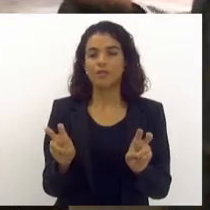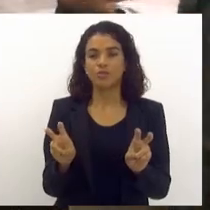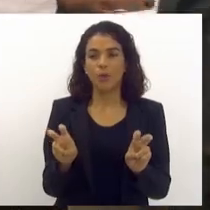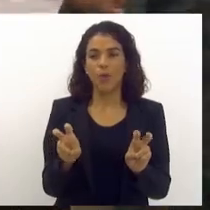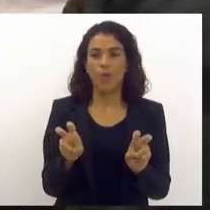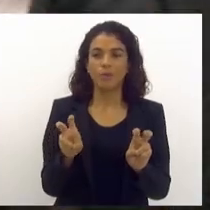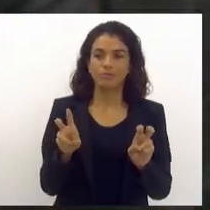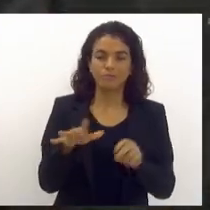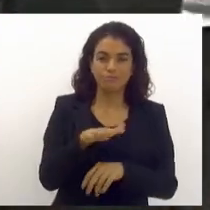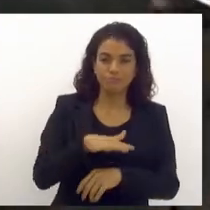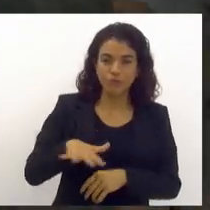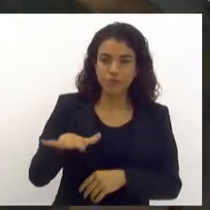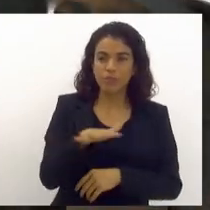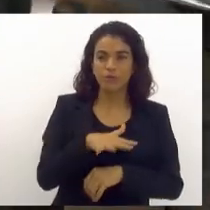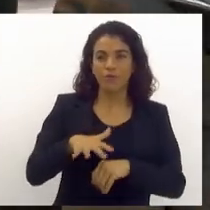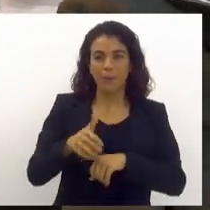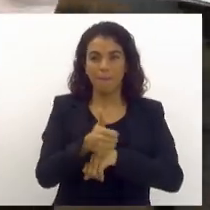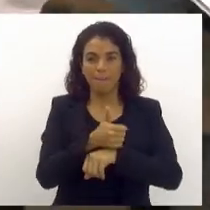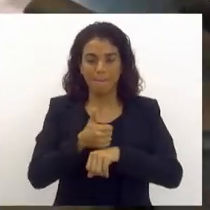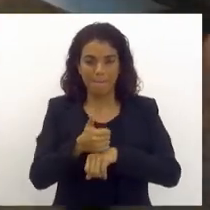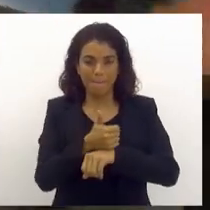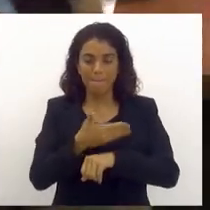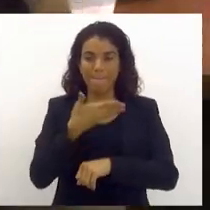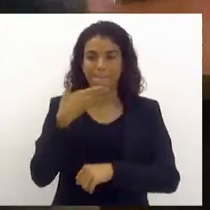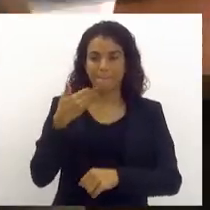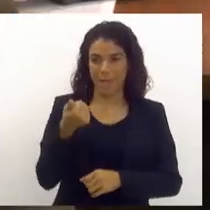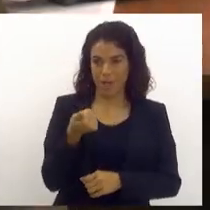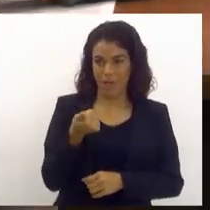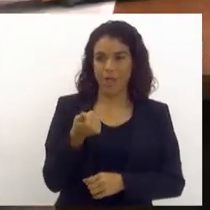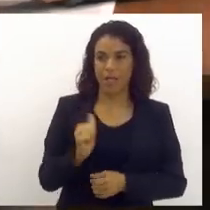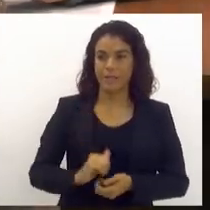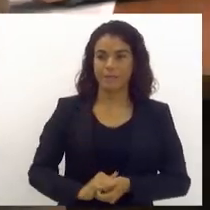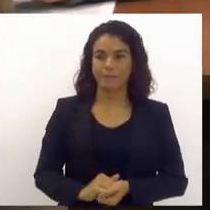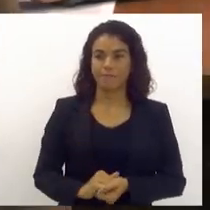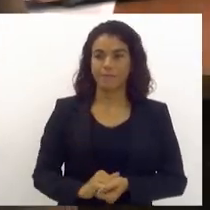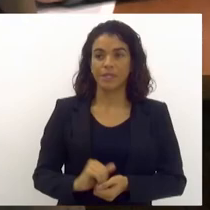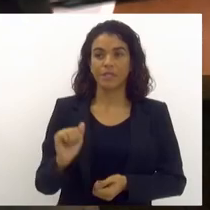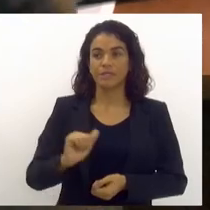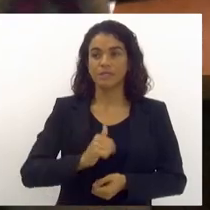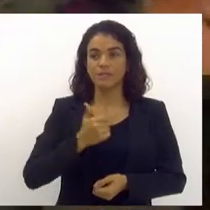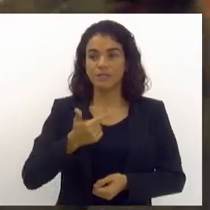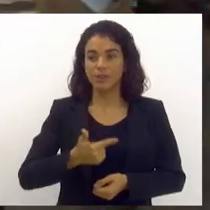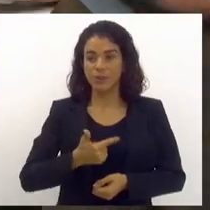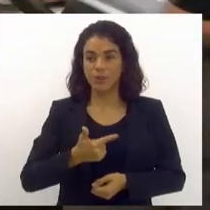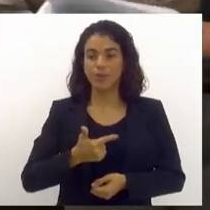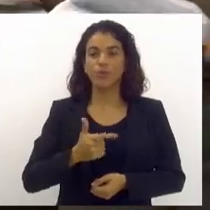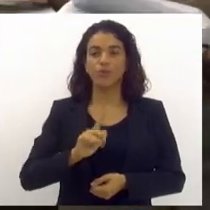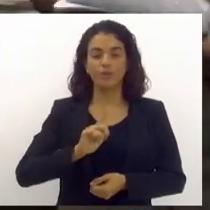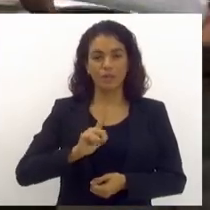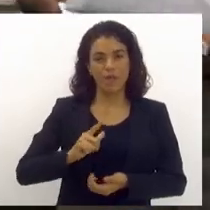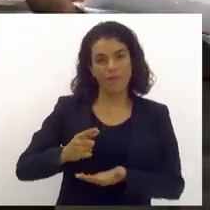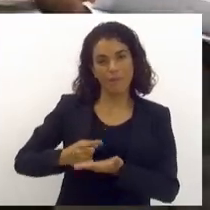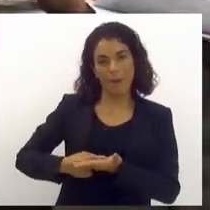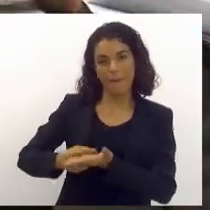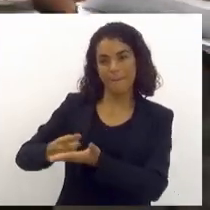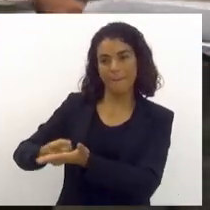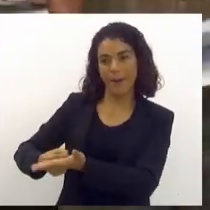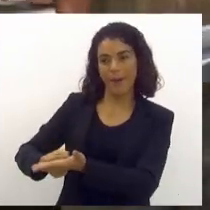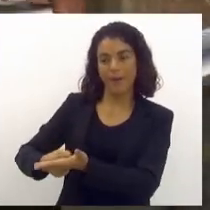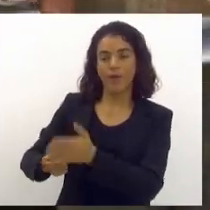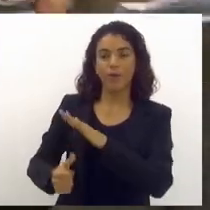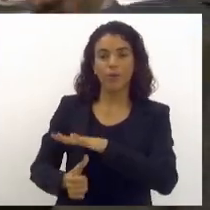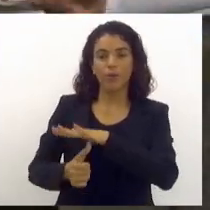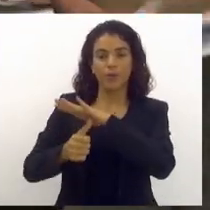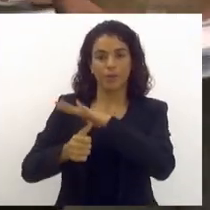colocadas, que foram aperfeiçoadas, como já destacou aqui o deputado Luiz Paulo. Segundo, como teve acordo com o líder